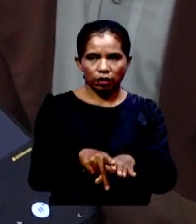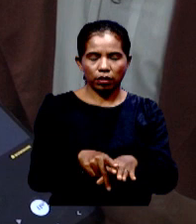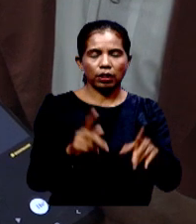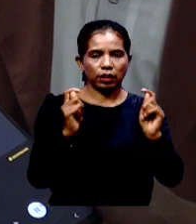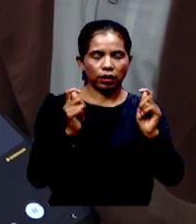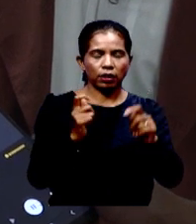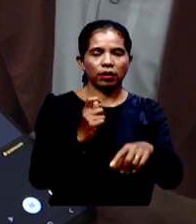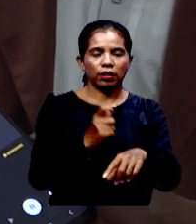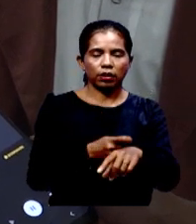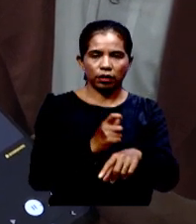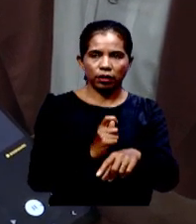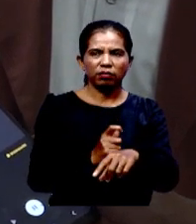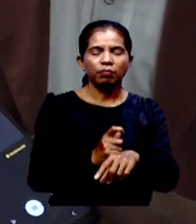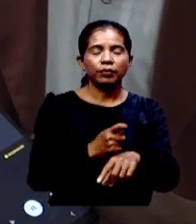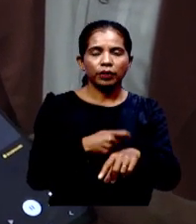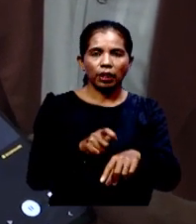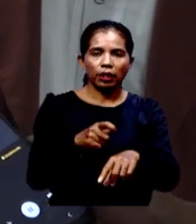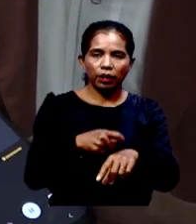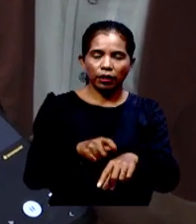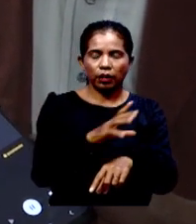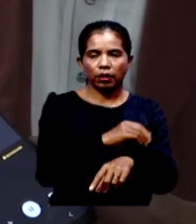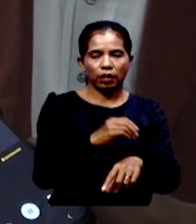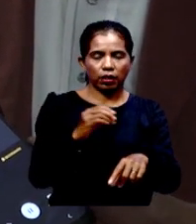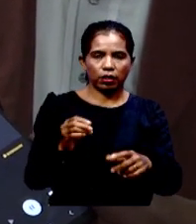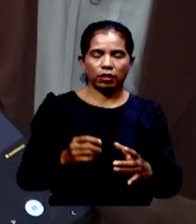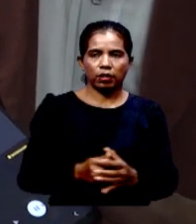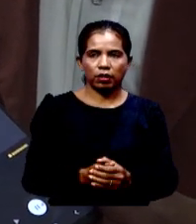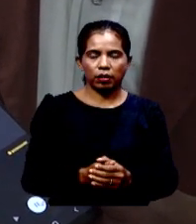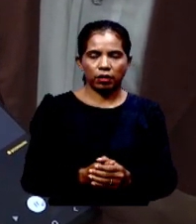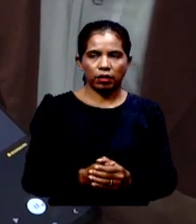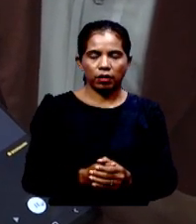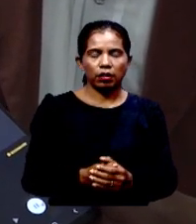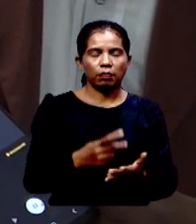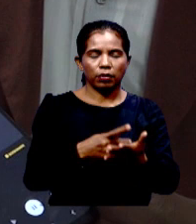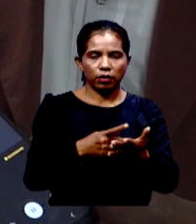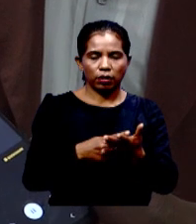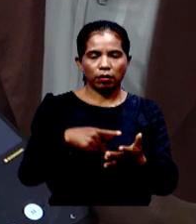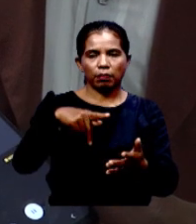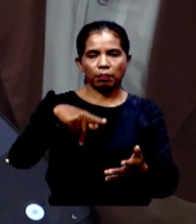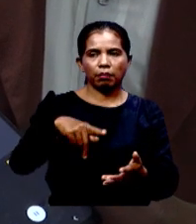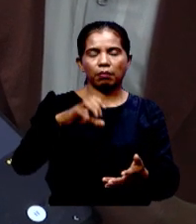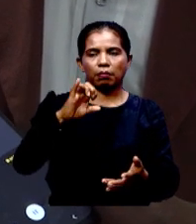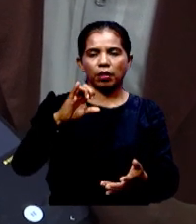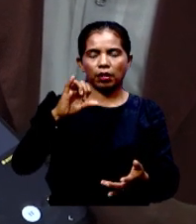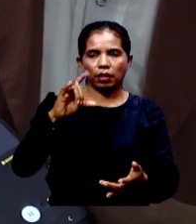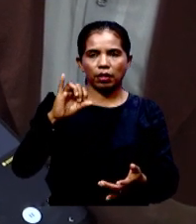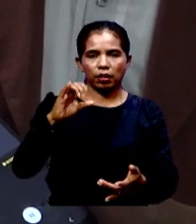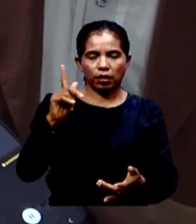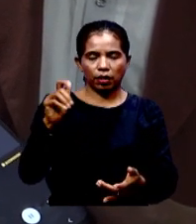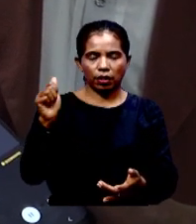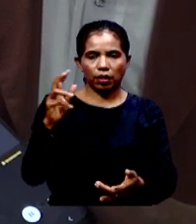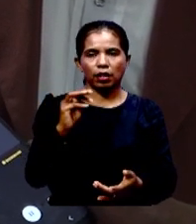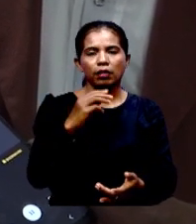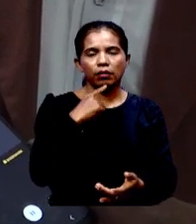construção projeto nebe Pelican lança nebe uhin sira mos atualiza